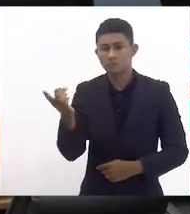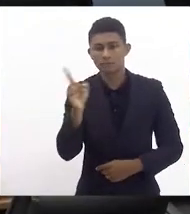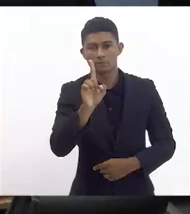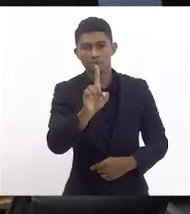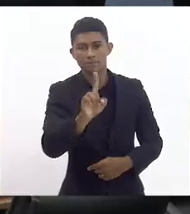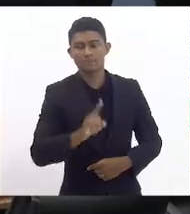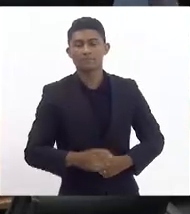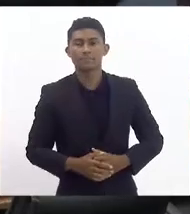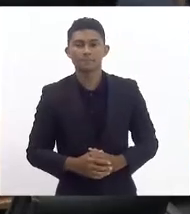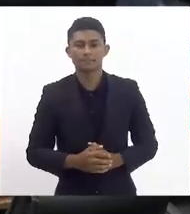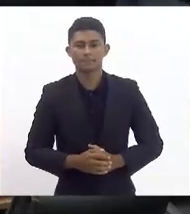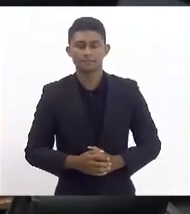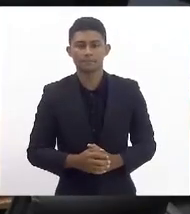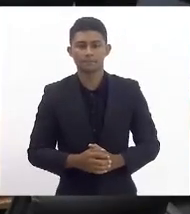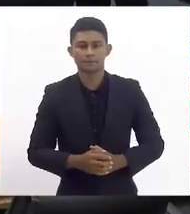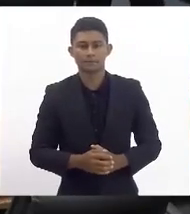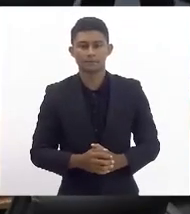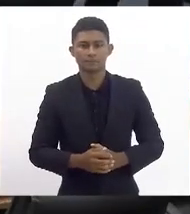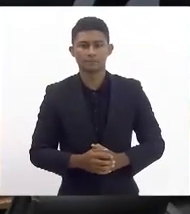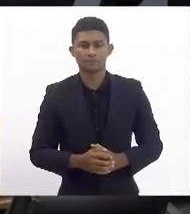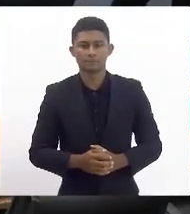Deputada Dani Monteiro.